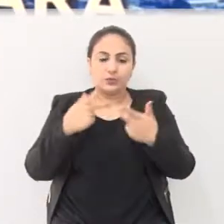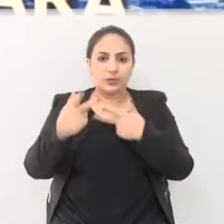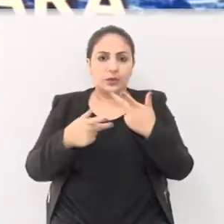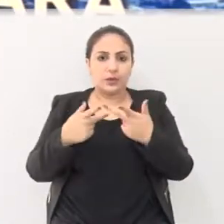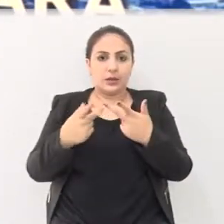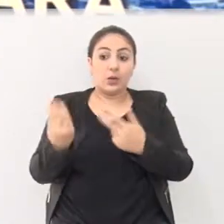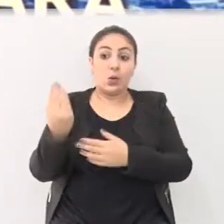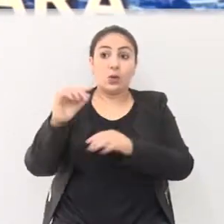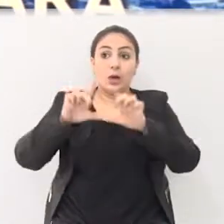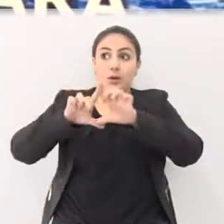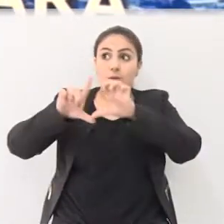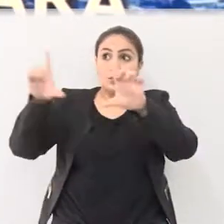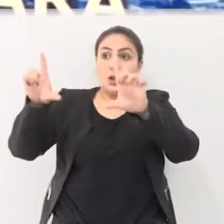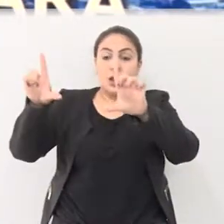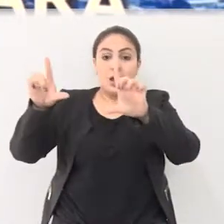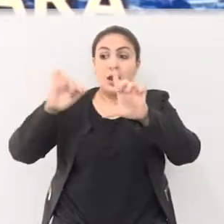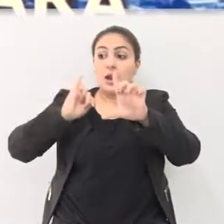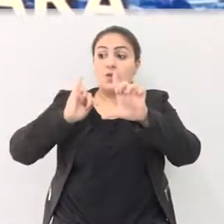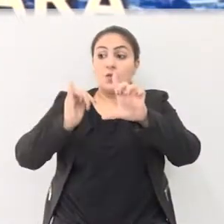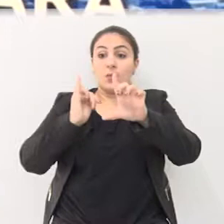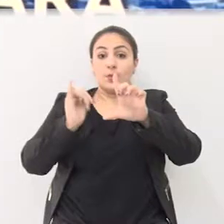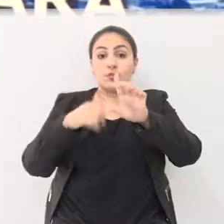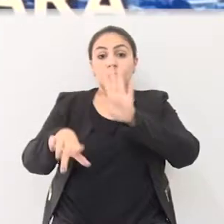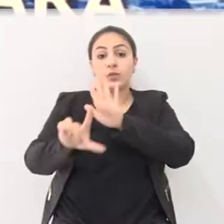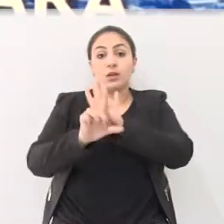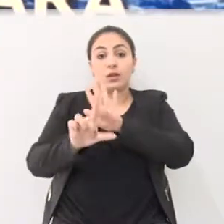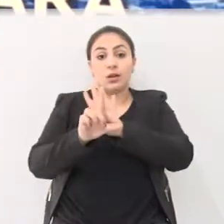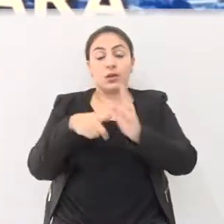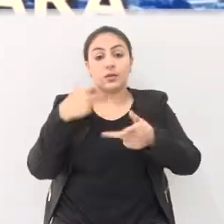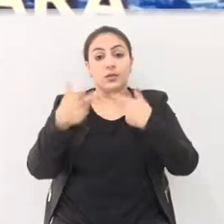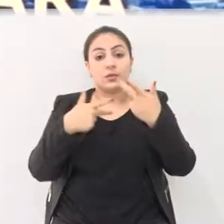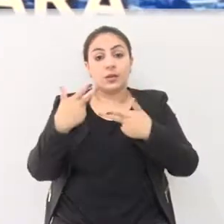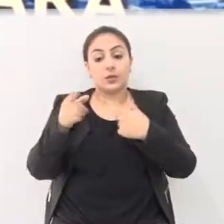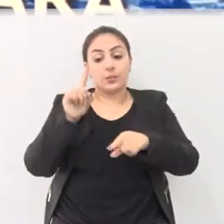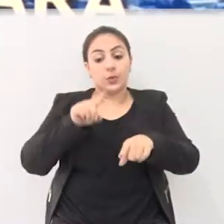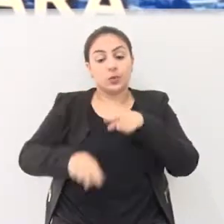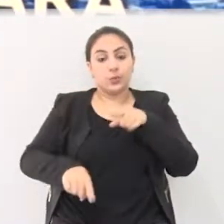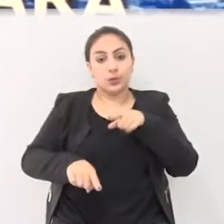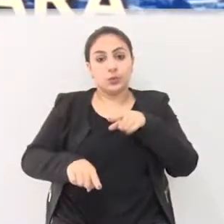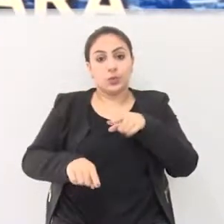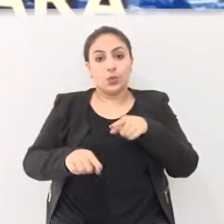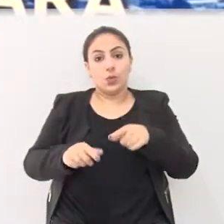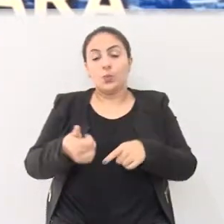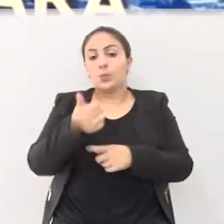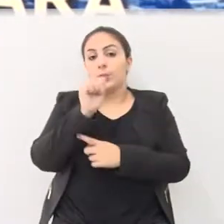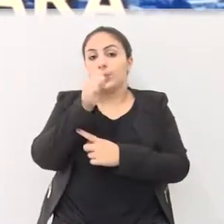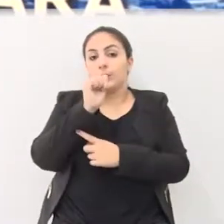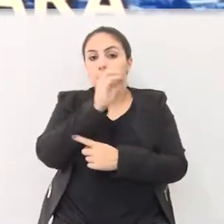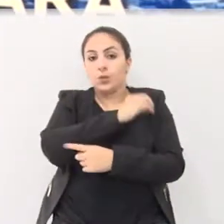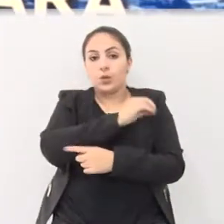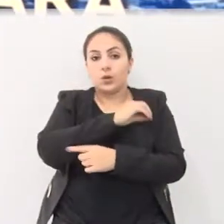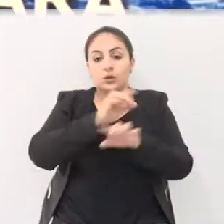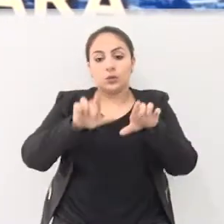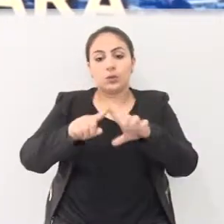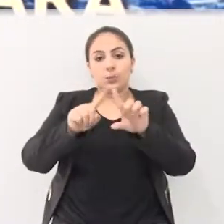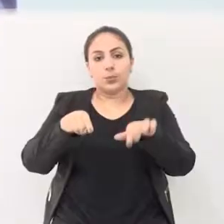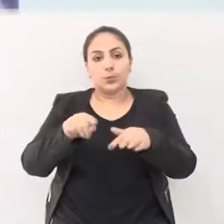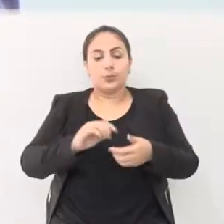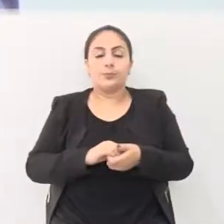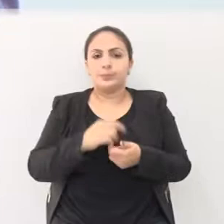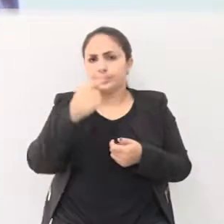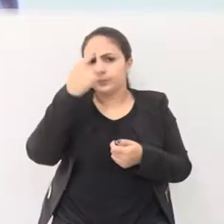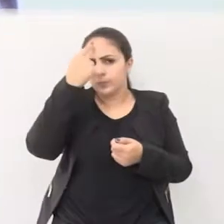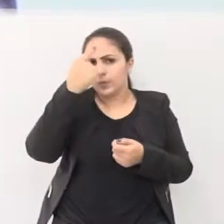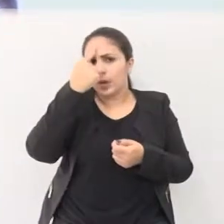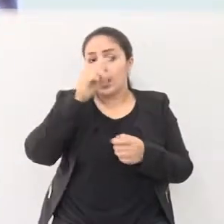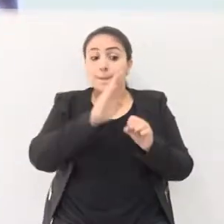aborda a colocação de cartazes informativos sobre a lei que proíbe o consumo de bebida alcoólica em locais públicos.